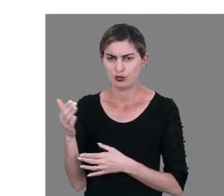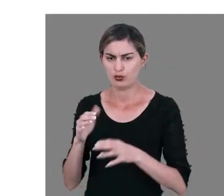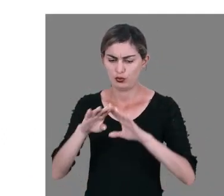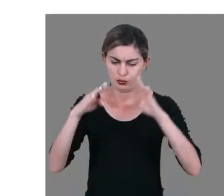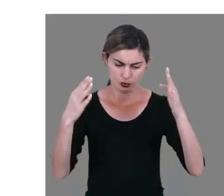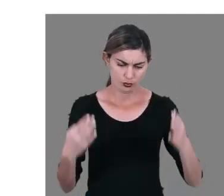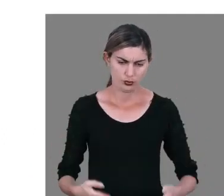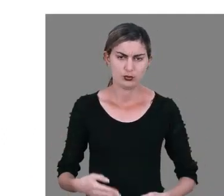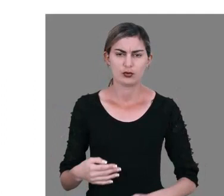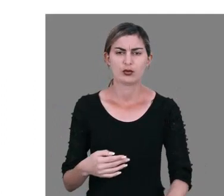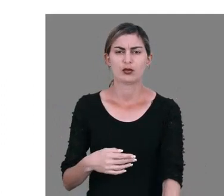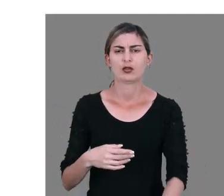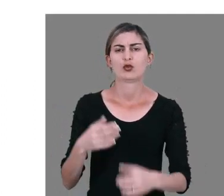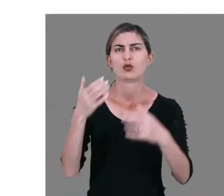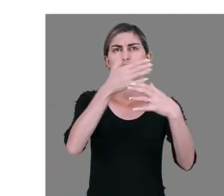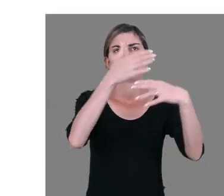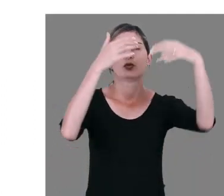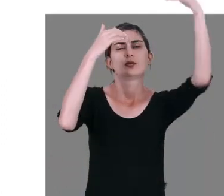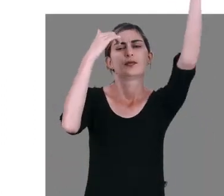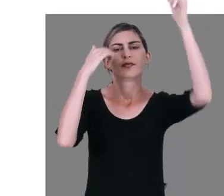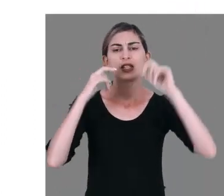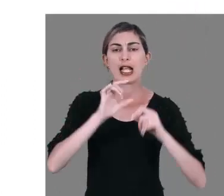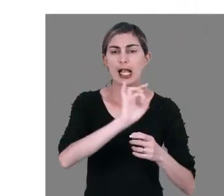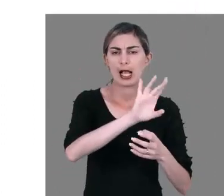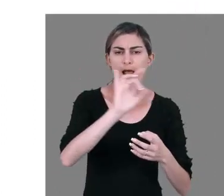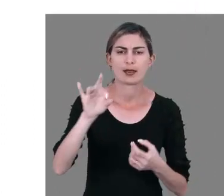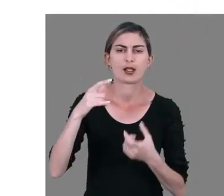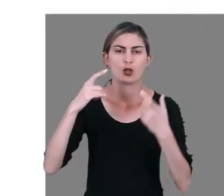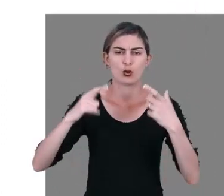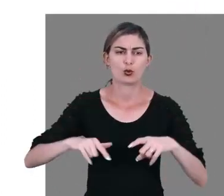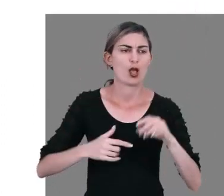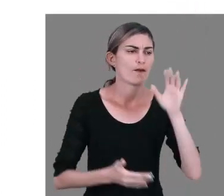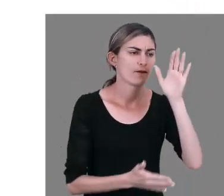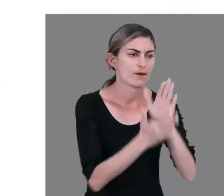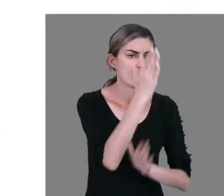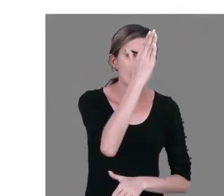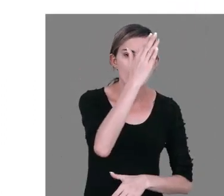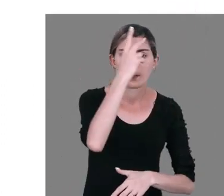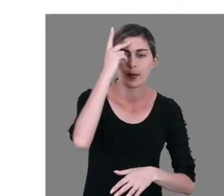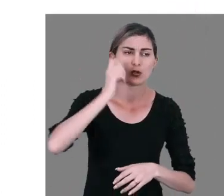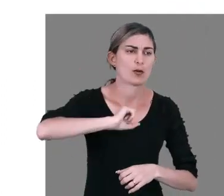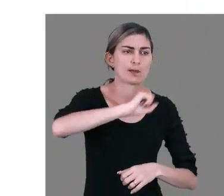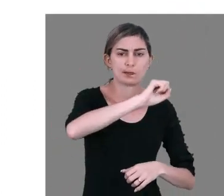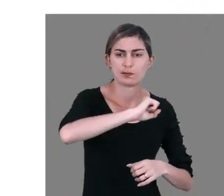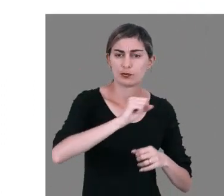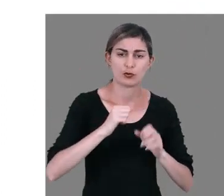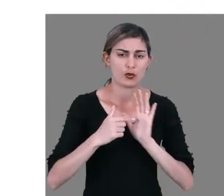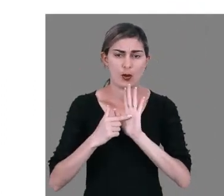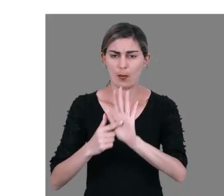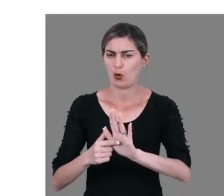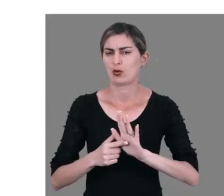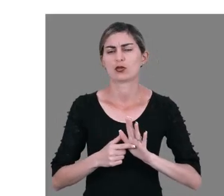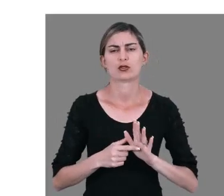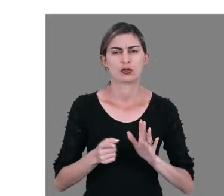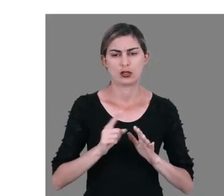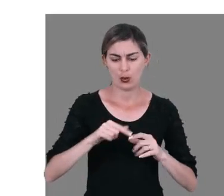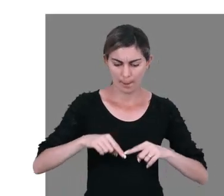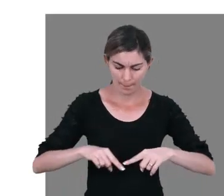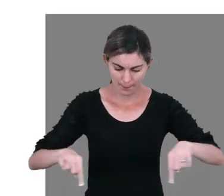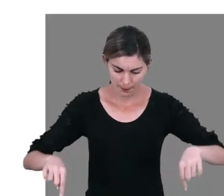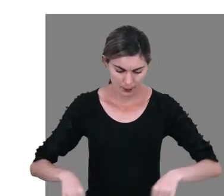hidrantes, os extintores de incêndio, a rota de fuga das pessoas, que não vai aparecer,